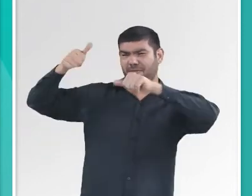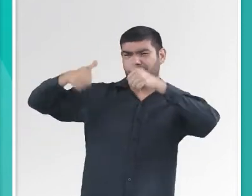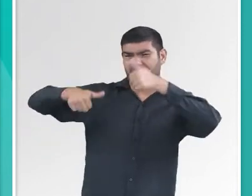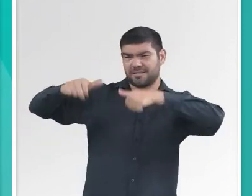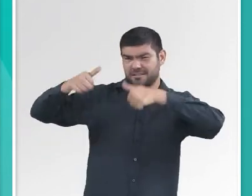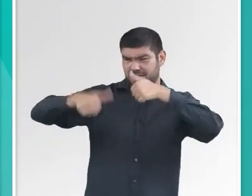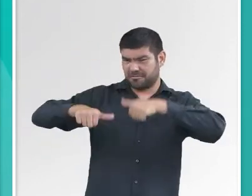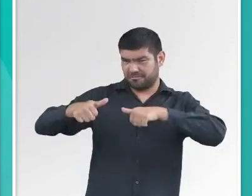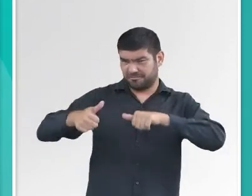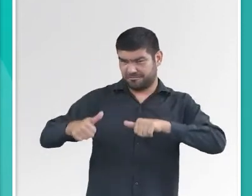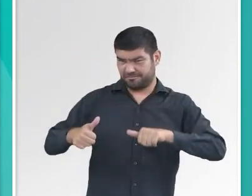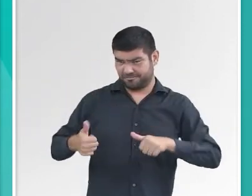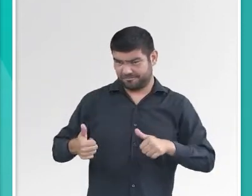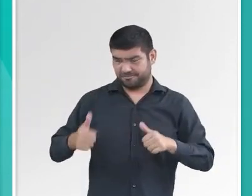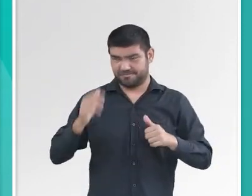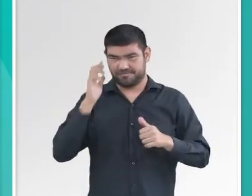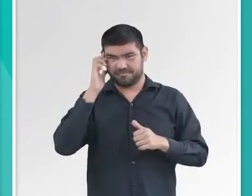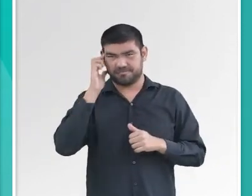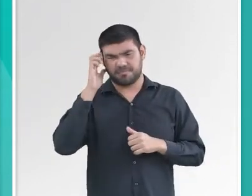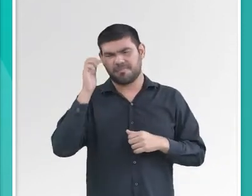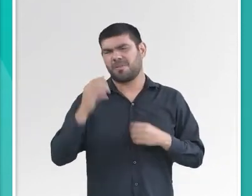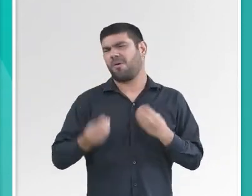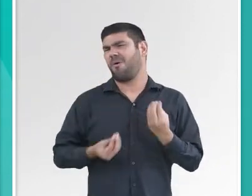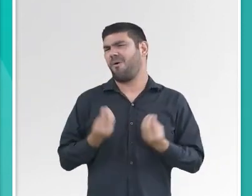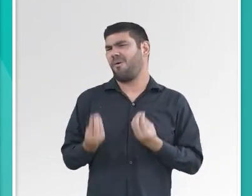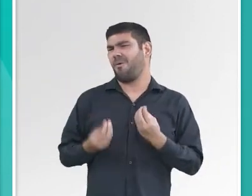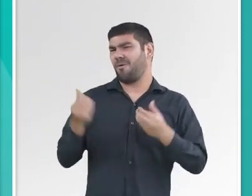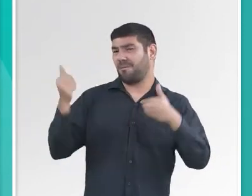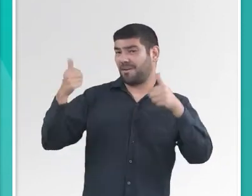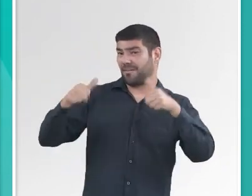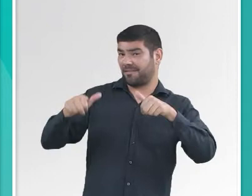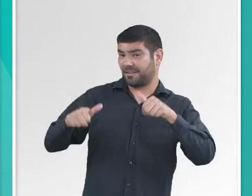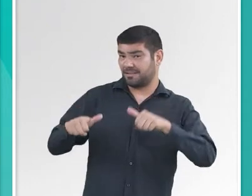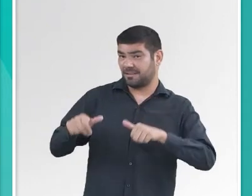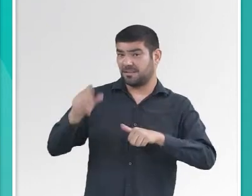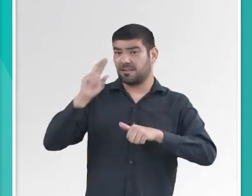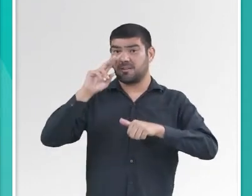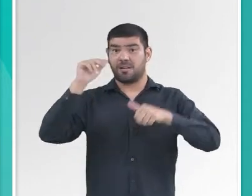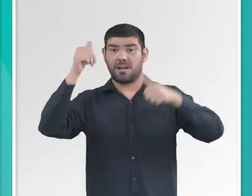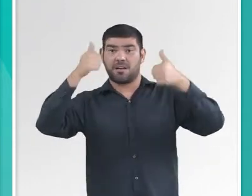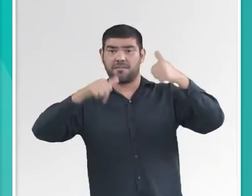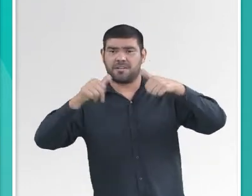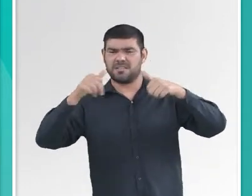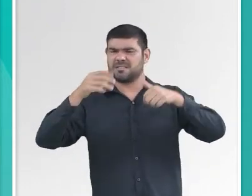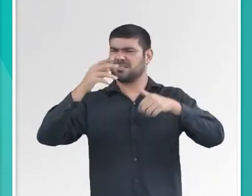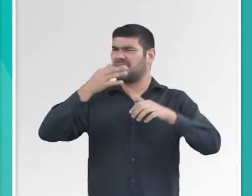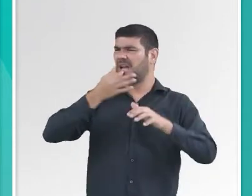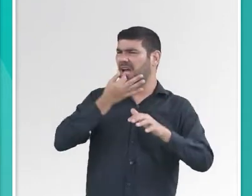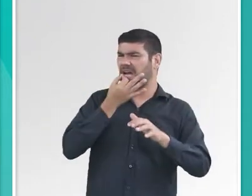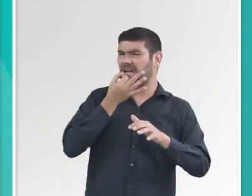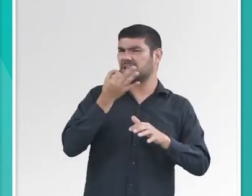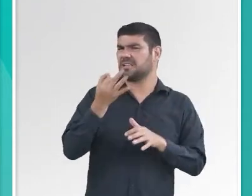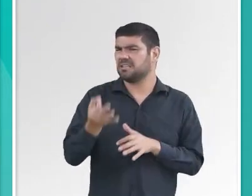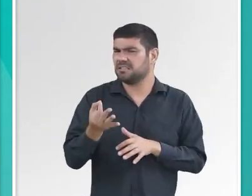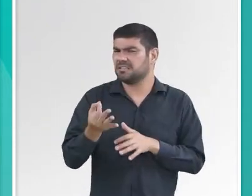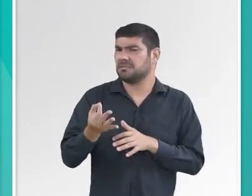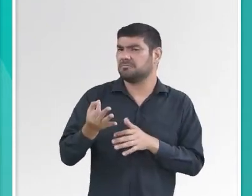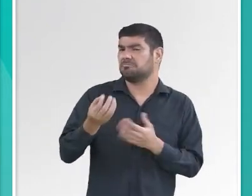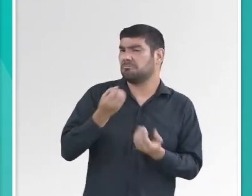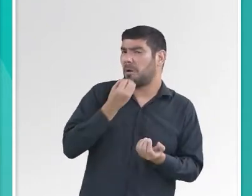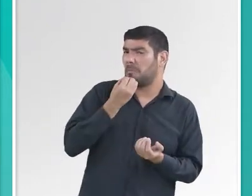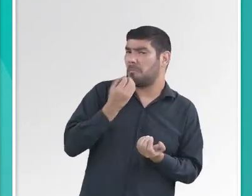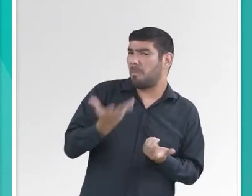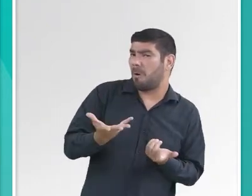a respeito desse objeto. Como assim avaliação? Lembre, avaliar é você julgar, você dizer se algo é bom, se